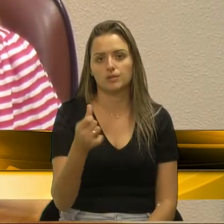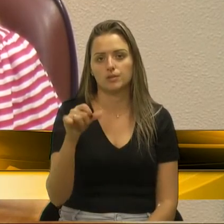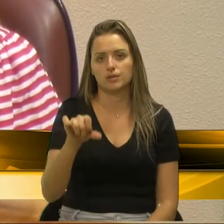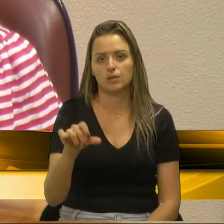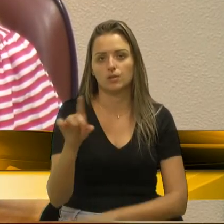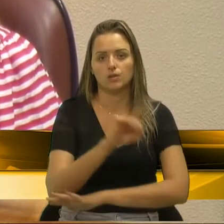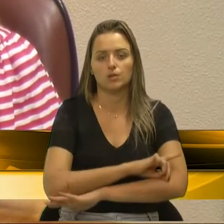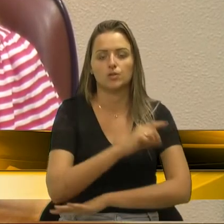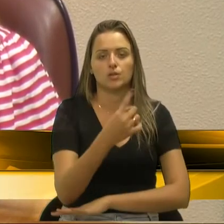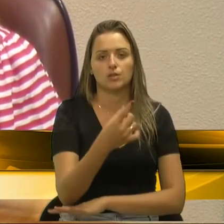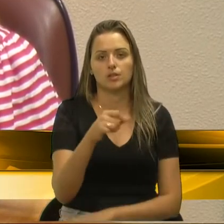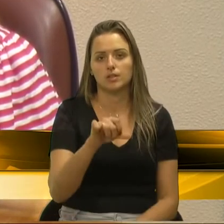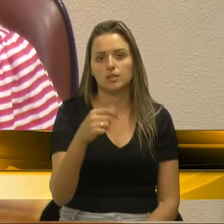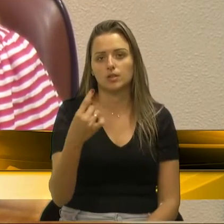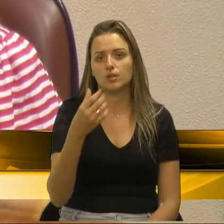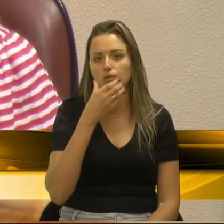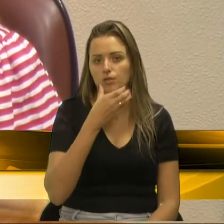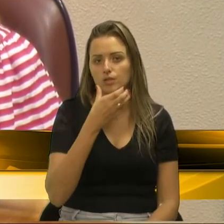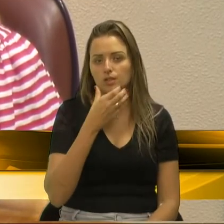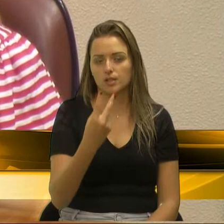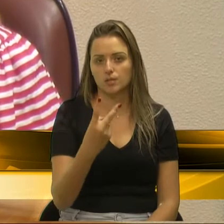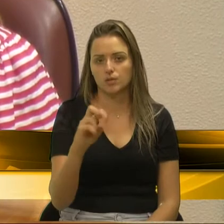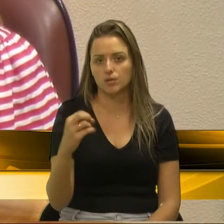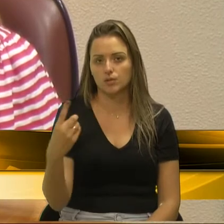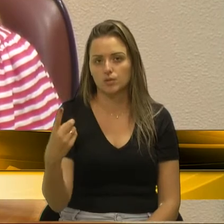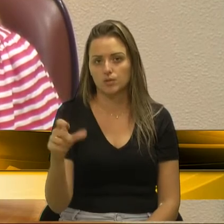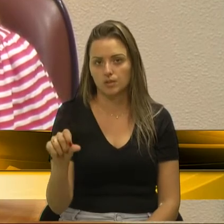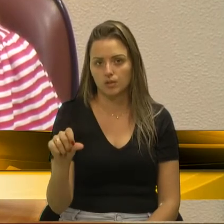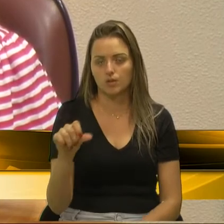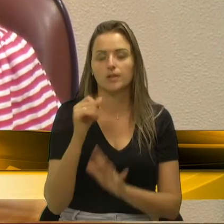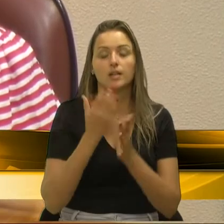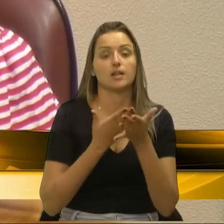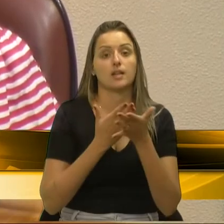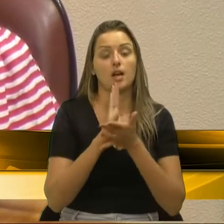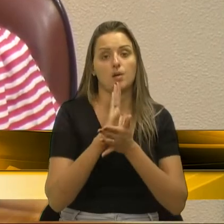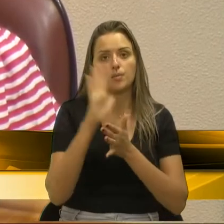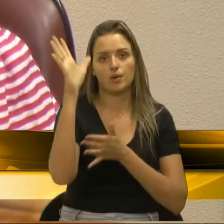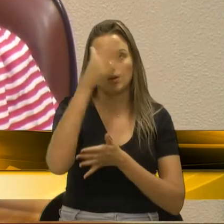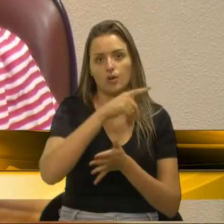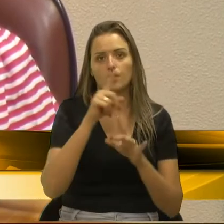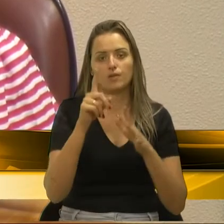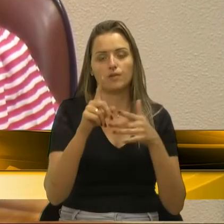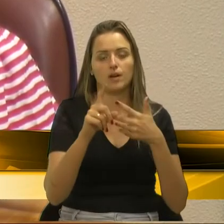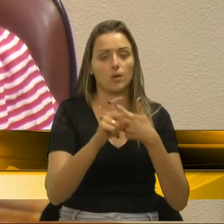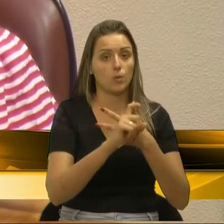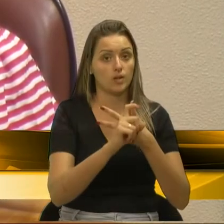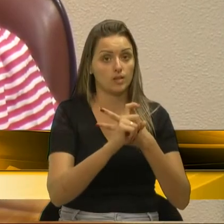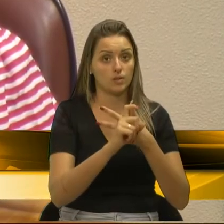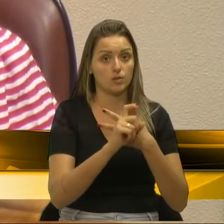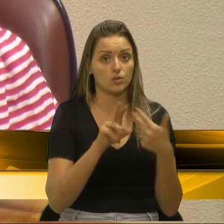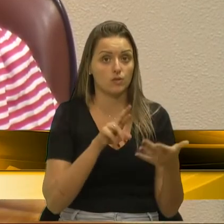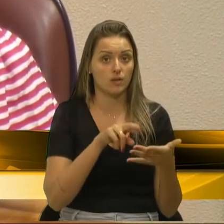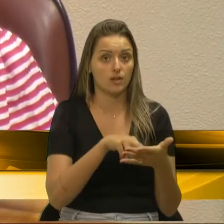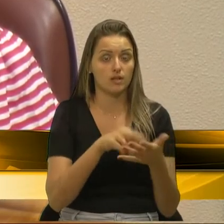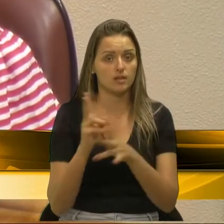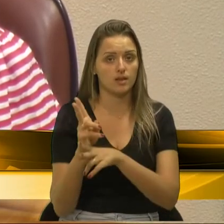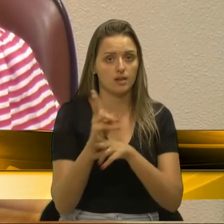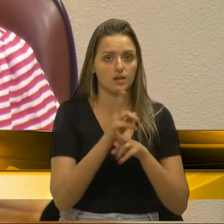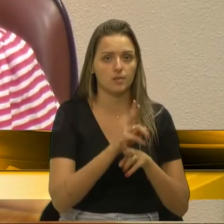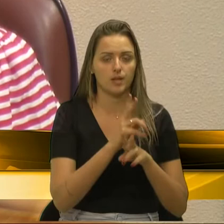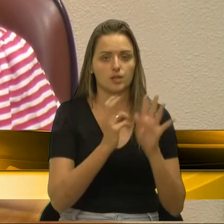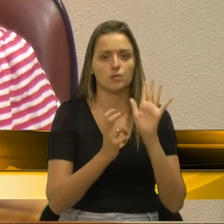8.469, de 19 de dezembro de 2019, que autoriza o Poder Executivo a realizar operação de crédito